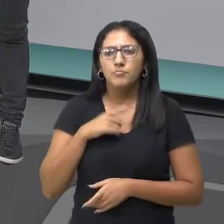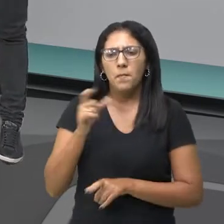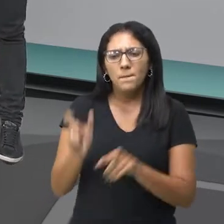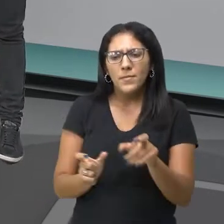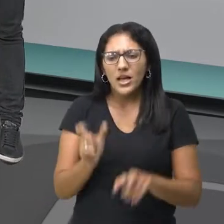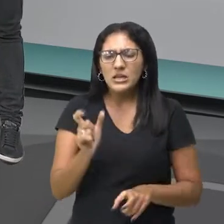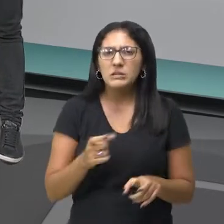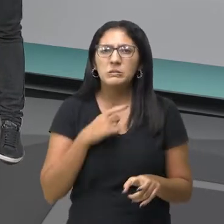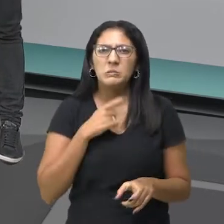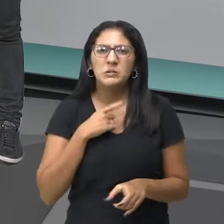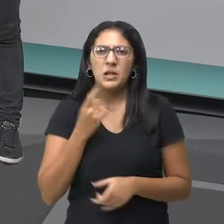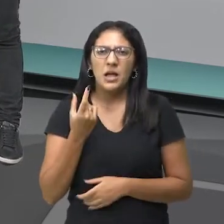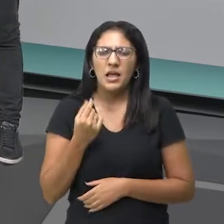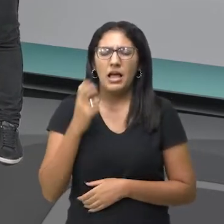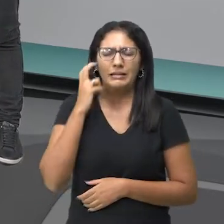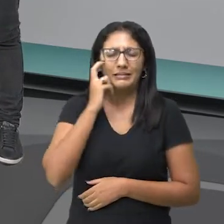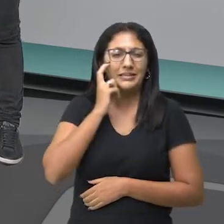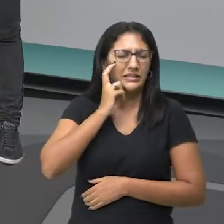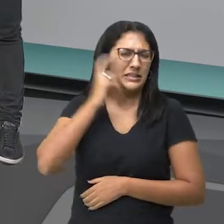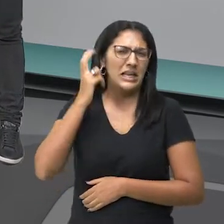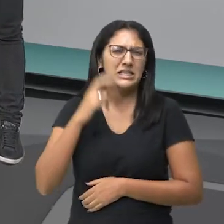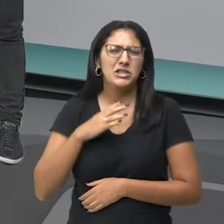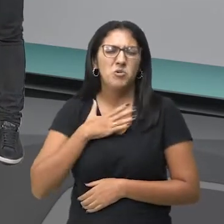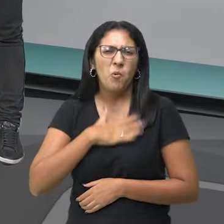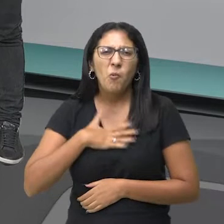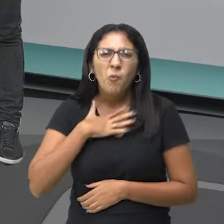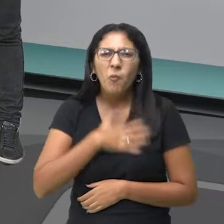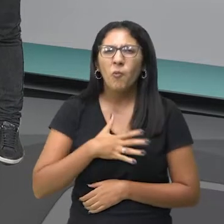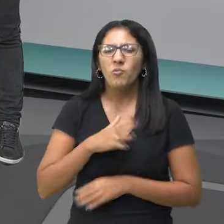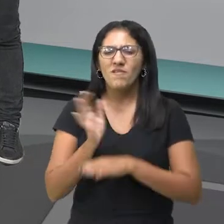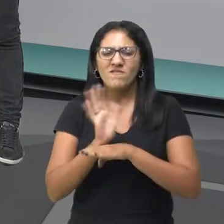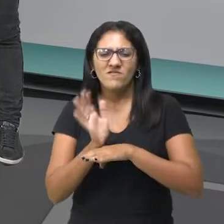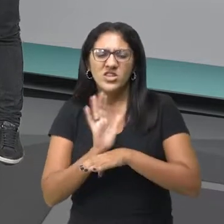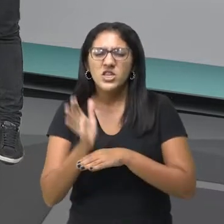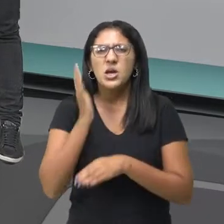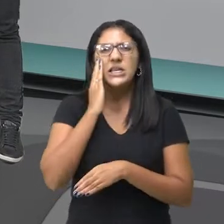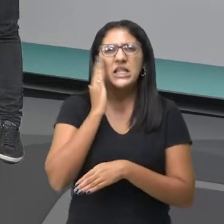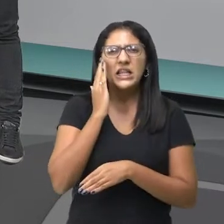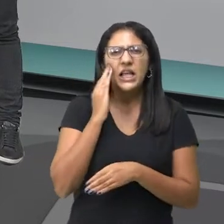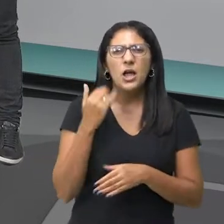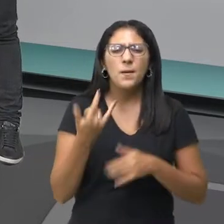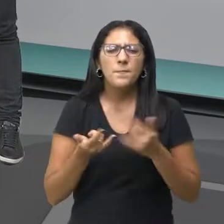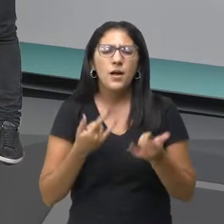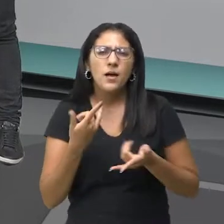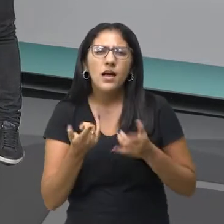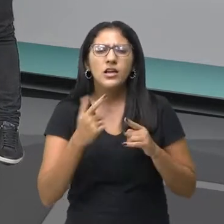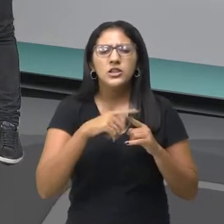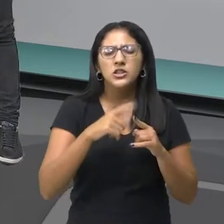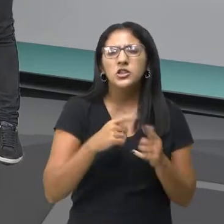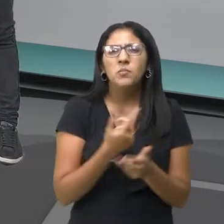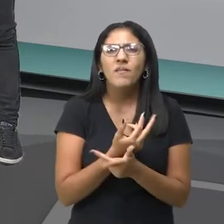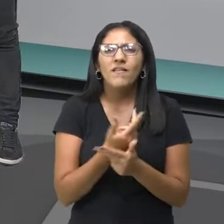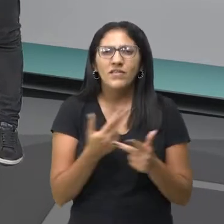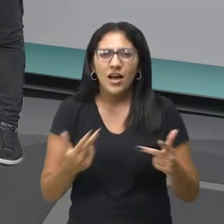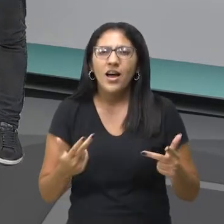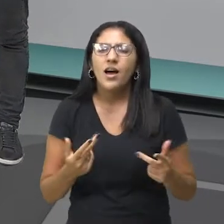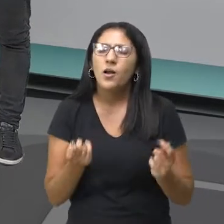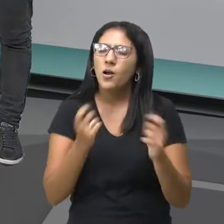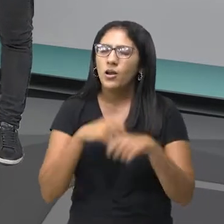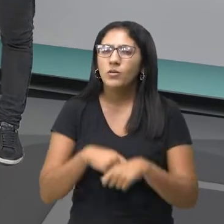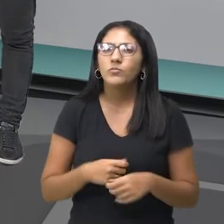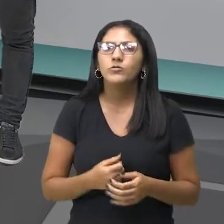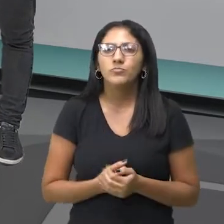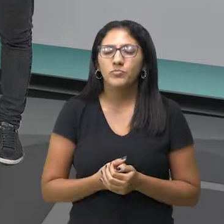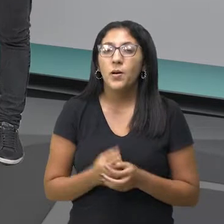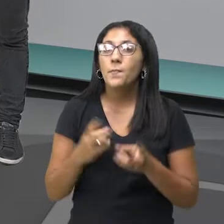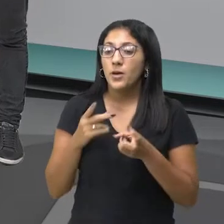atraídas, nerds, né? Aquelas pessoas que gostam desse universo cultural de super-heróis, de aventuras. Então percebam que